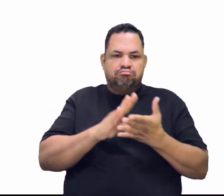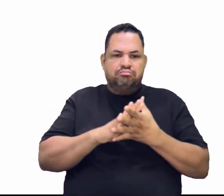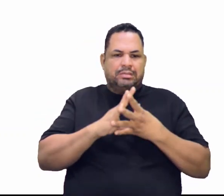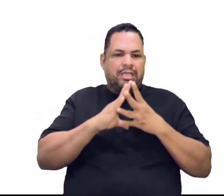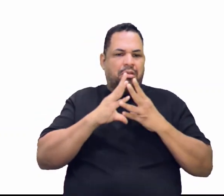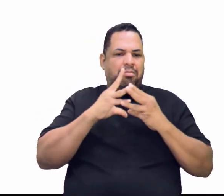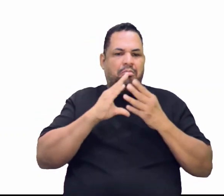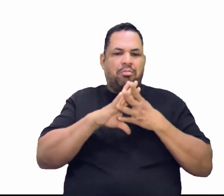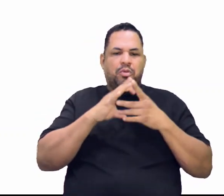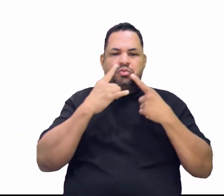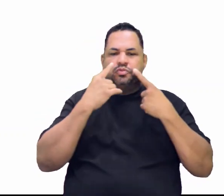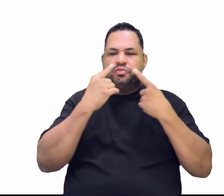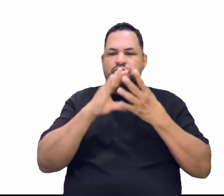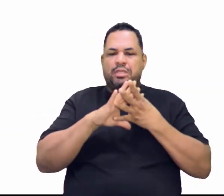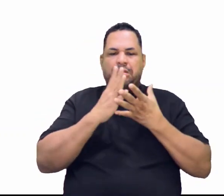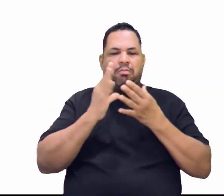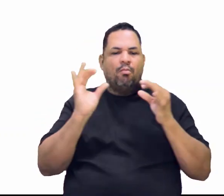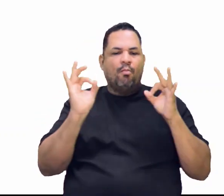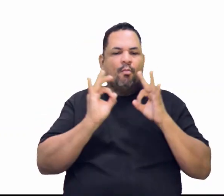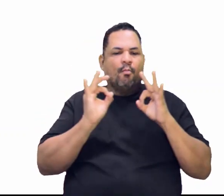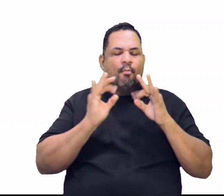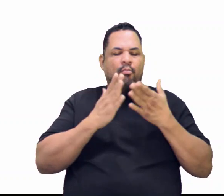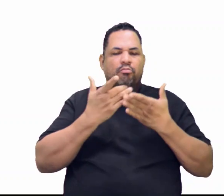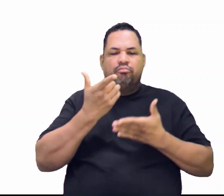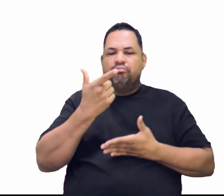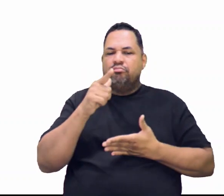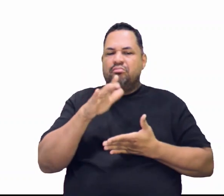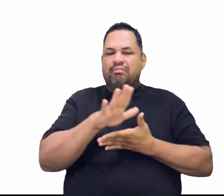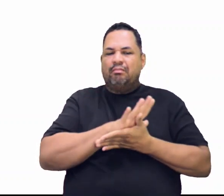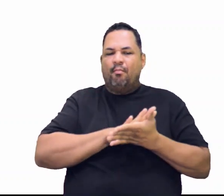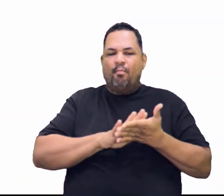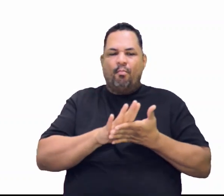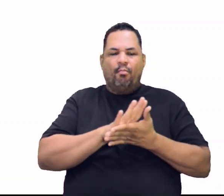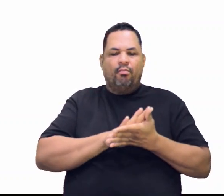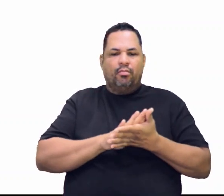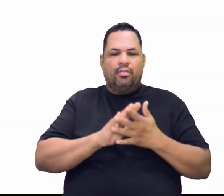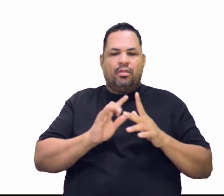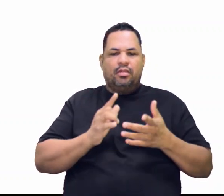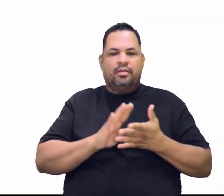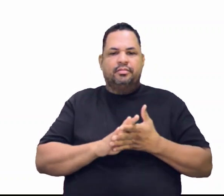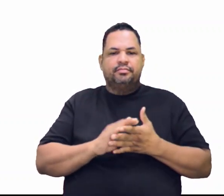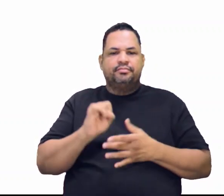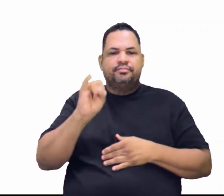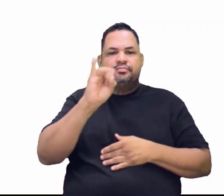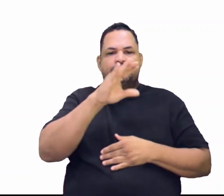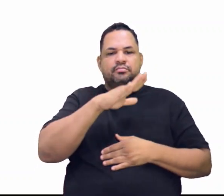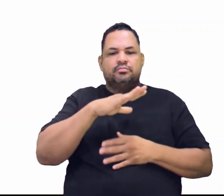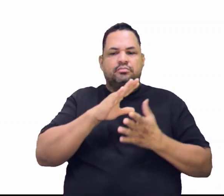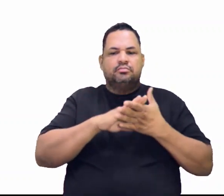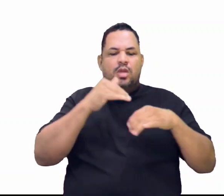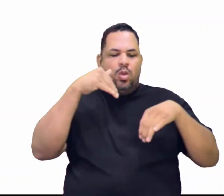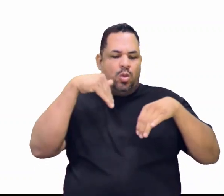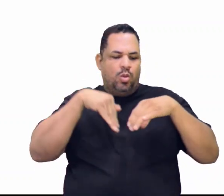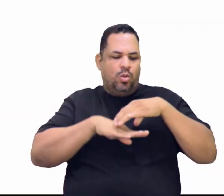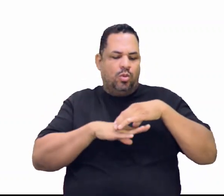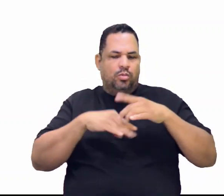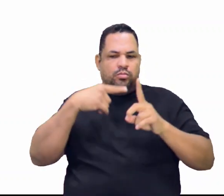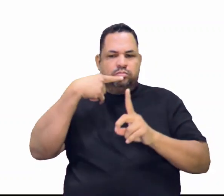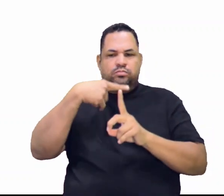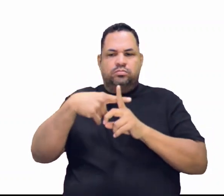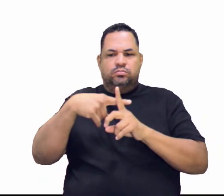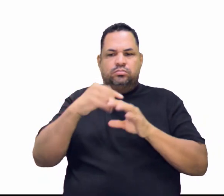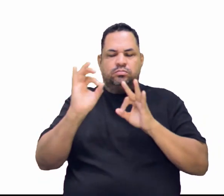se esvaziando, se acabando. Essa imagem que vocês estão vendo é a urna funerária,